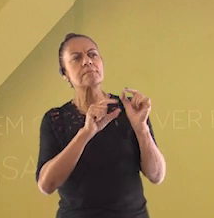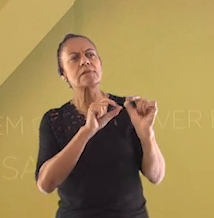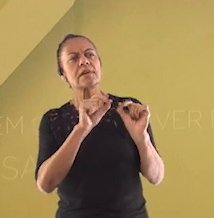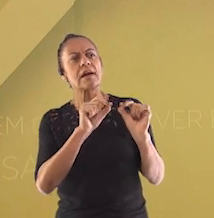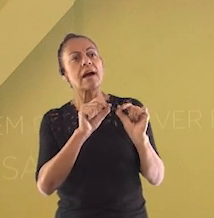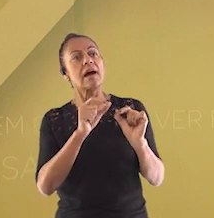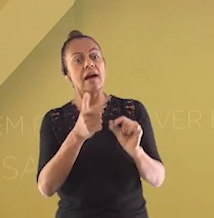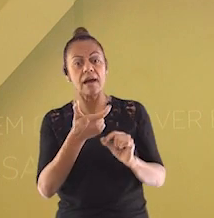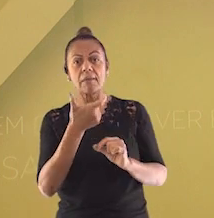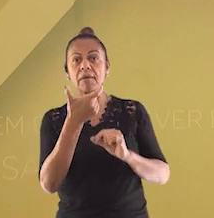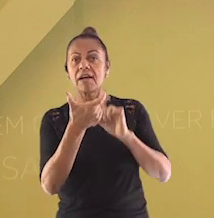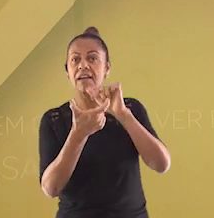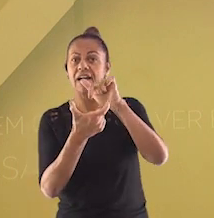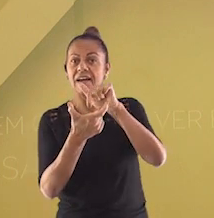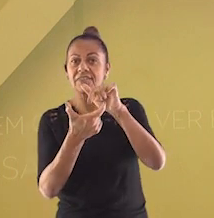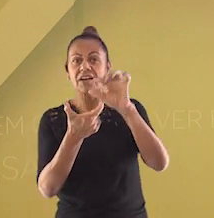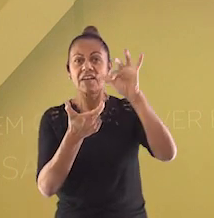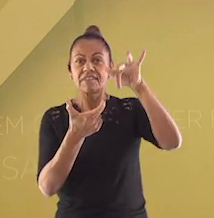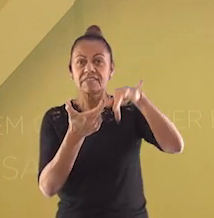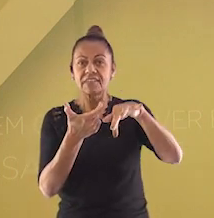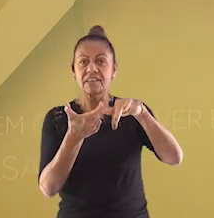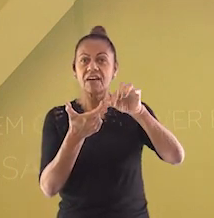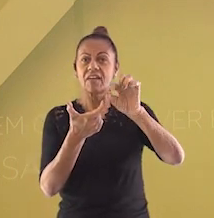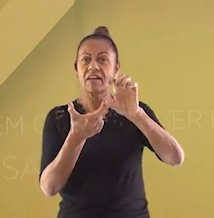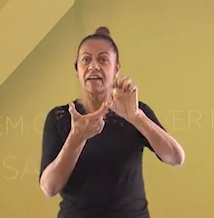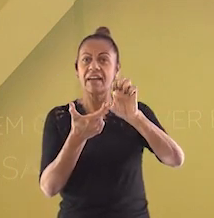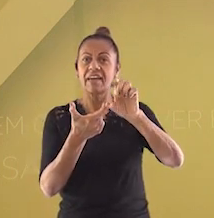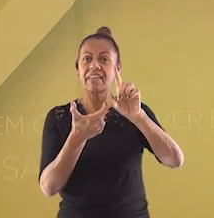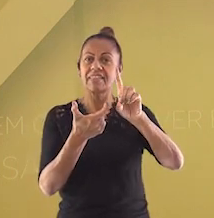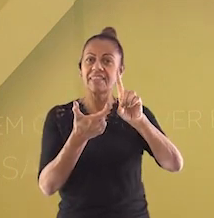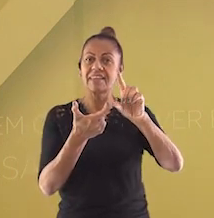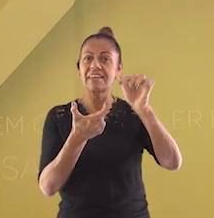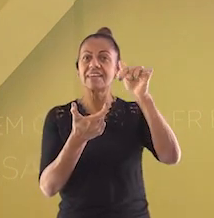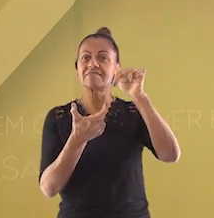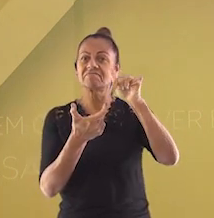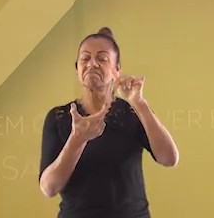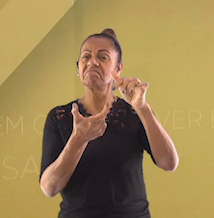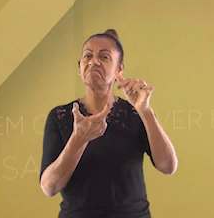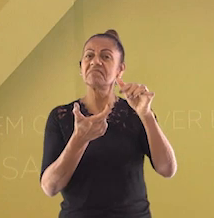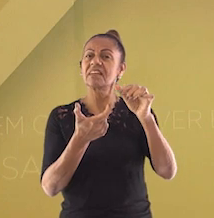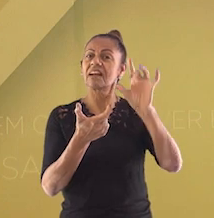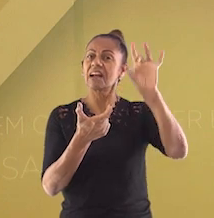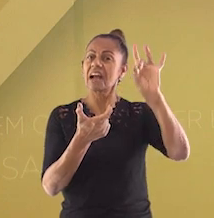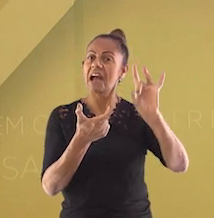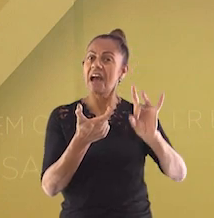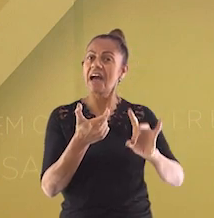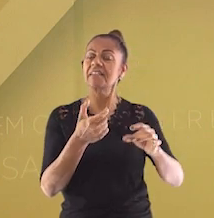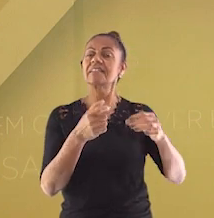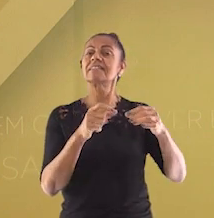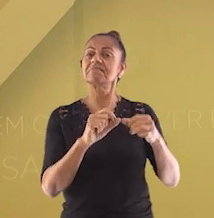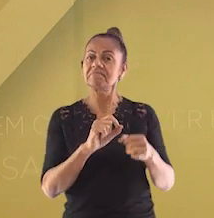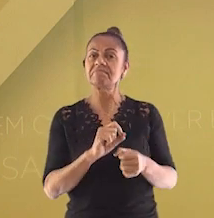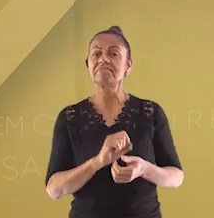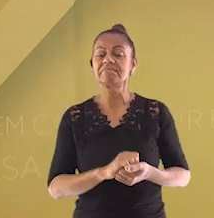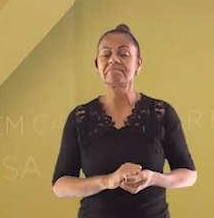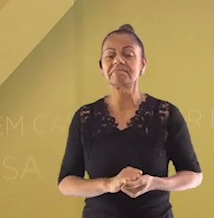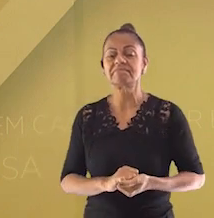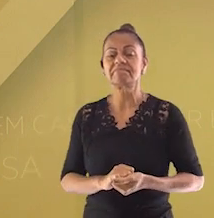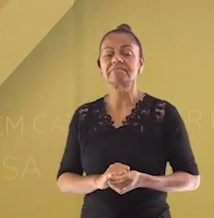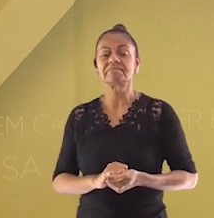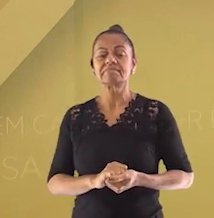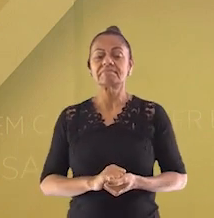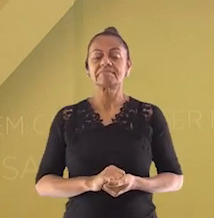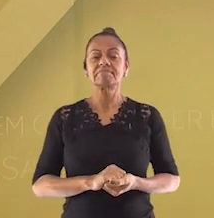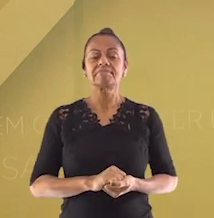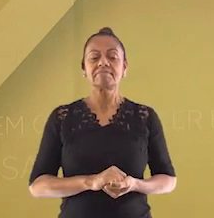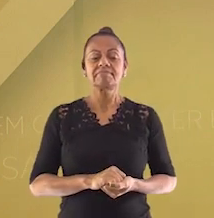comum se falou que todos terminam em Ed acertou percebam aqui ó o